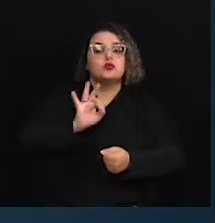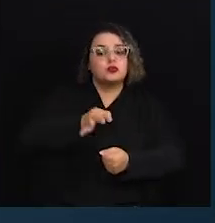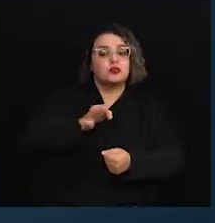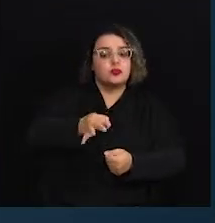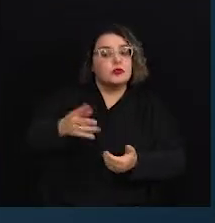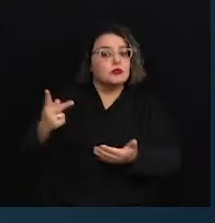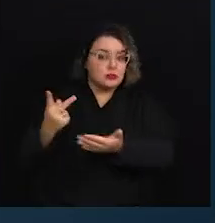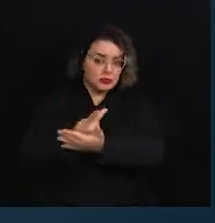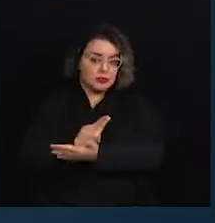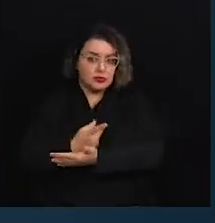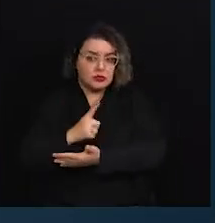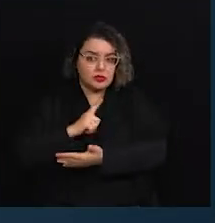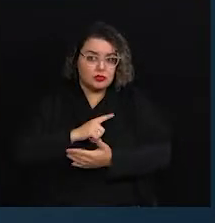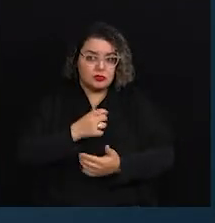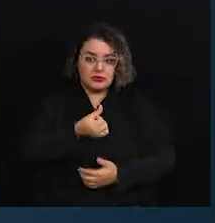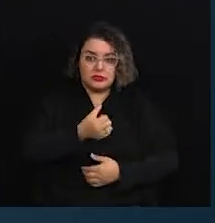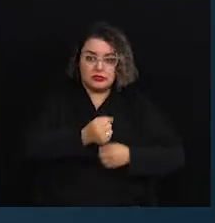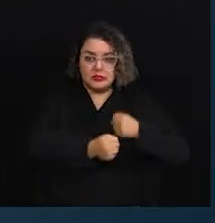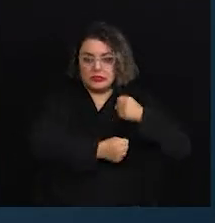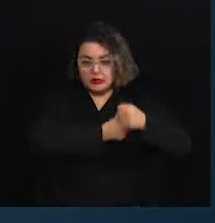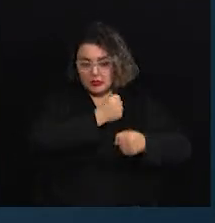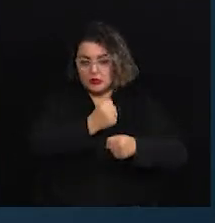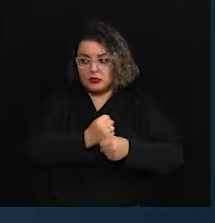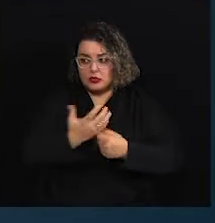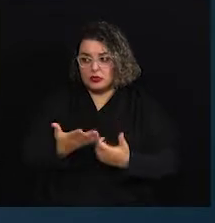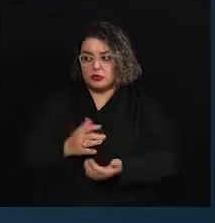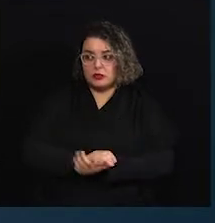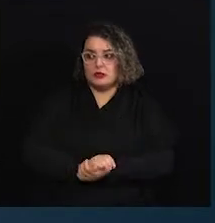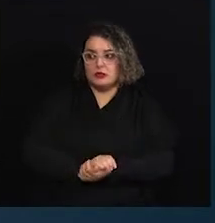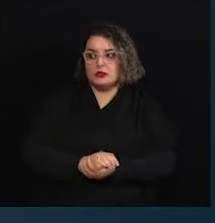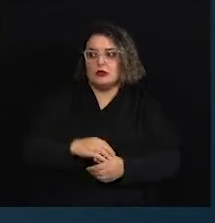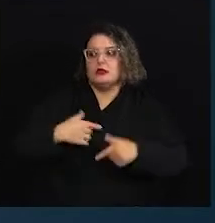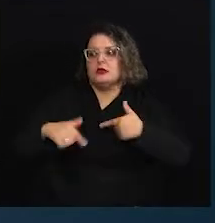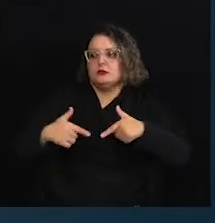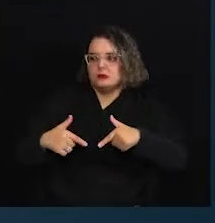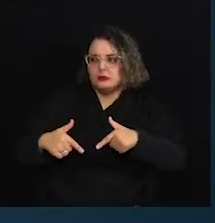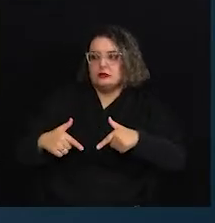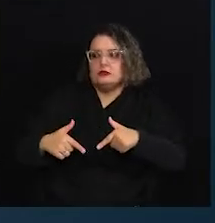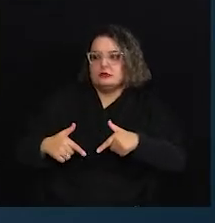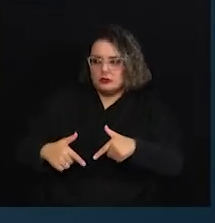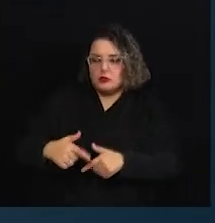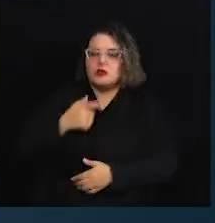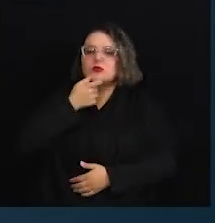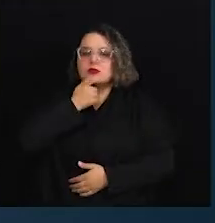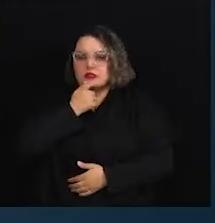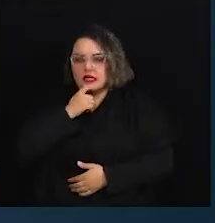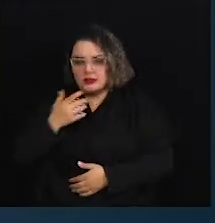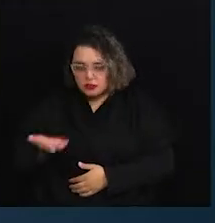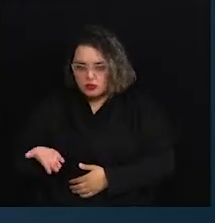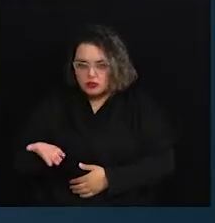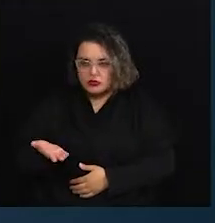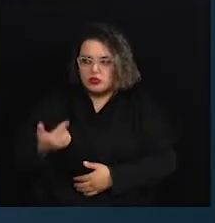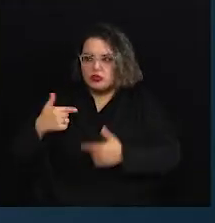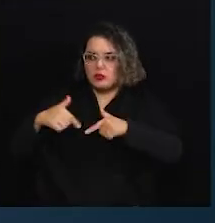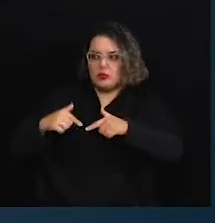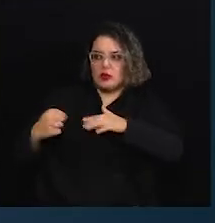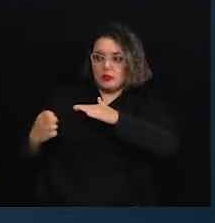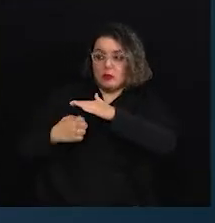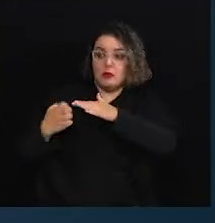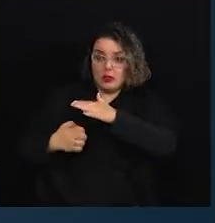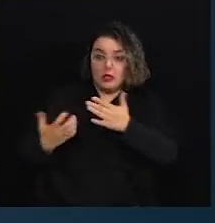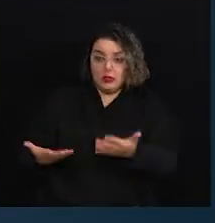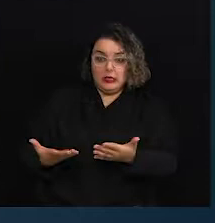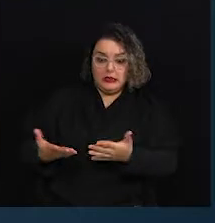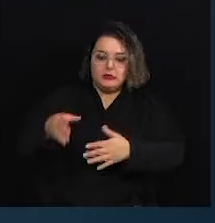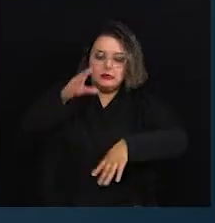tive nesses últimos 6 anos, né? Então, eu trabalhei com grandes empresas no Brasil e aqui nos Estados Unidos, fazendo consultoria de inovação, e eu tive